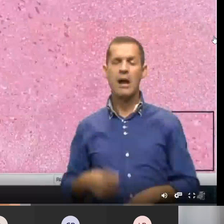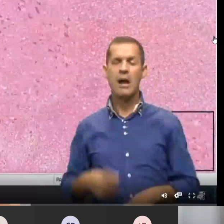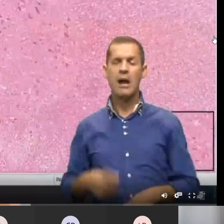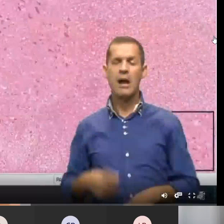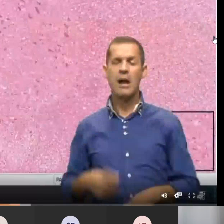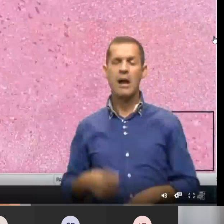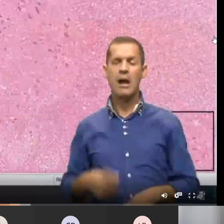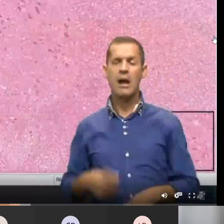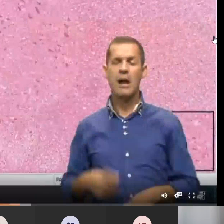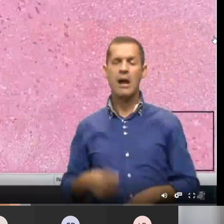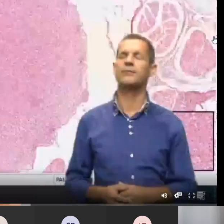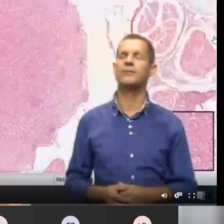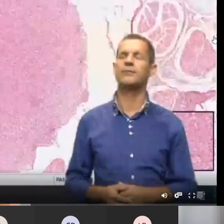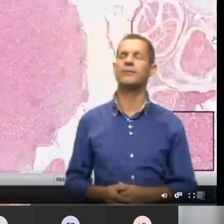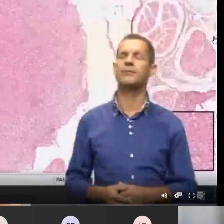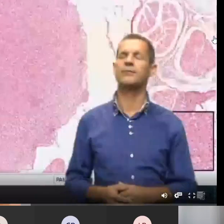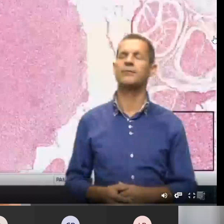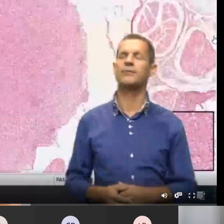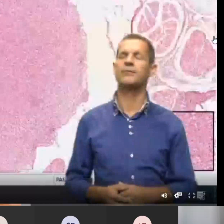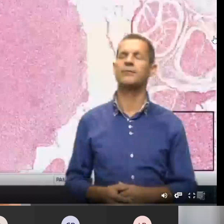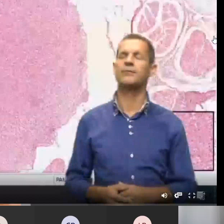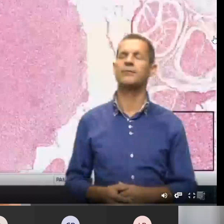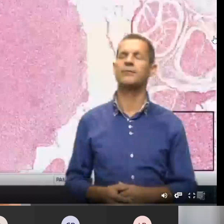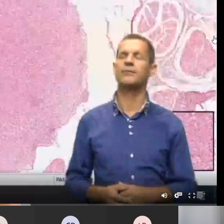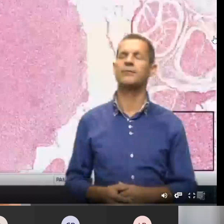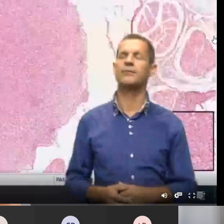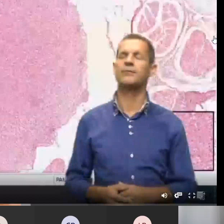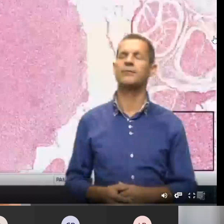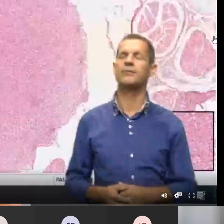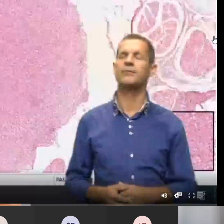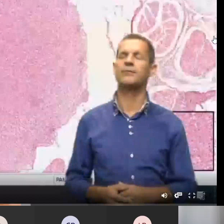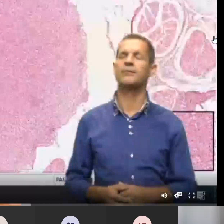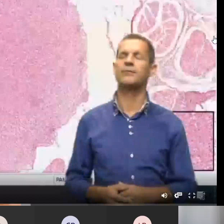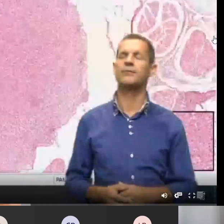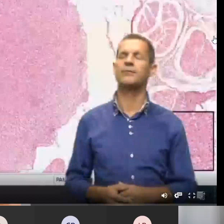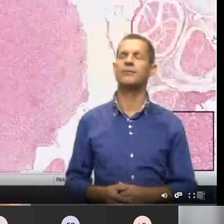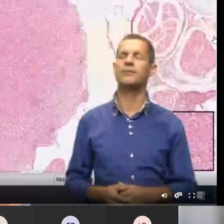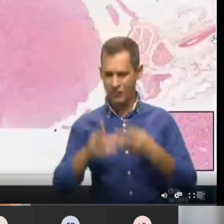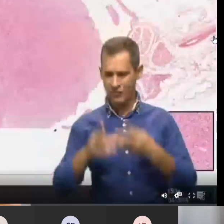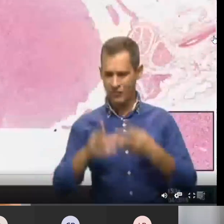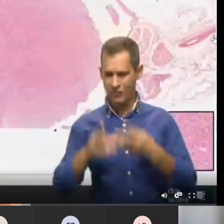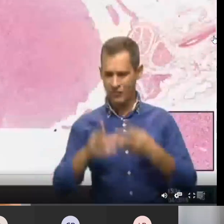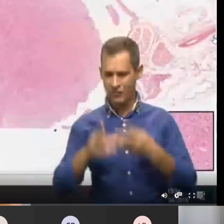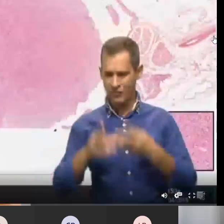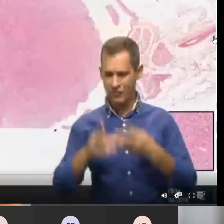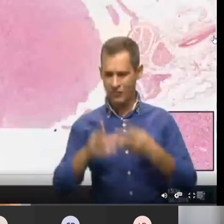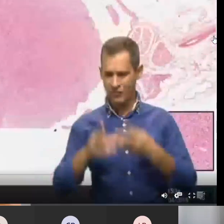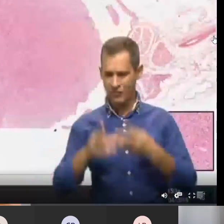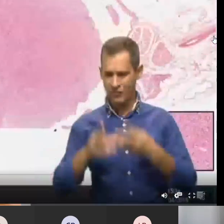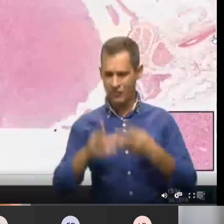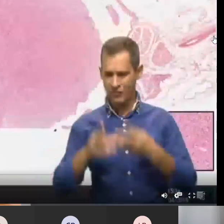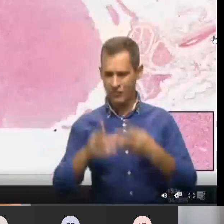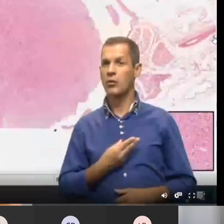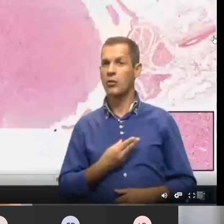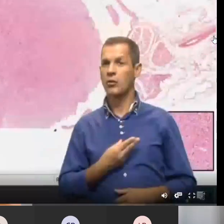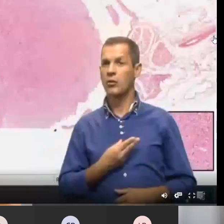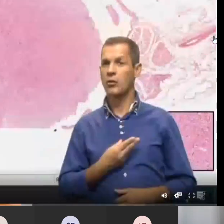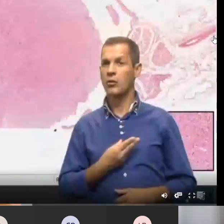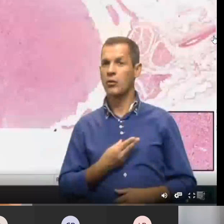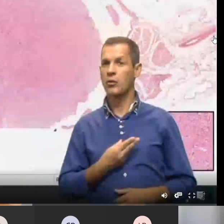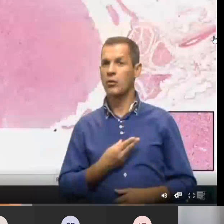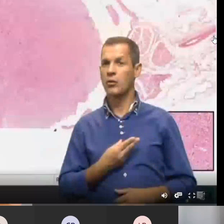cortical. Então, essas são as estruturas que eu gostaria que vocês observassem na nossa medula